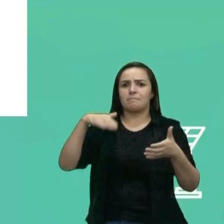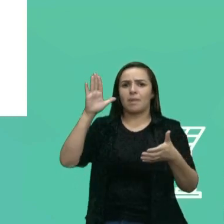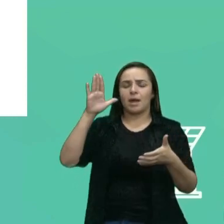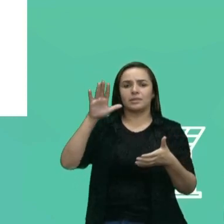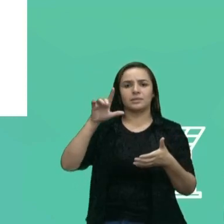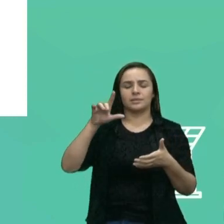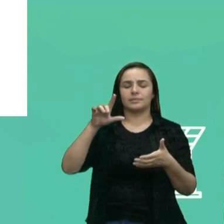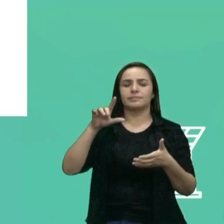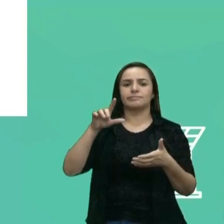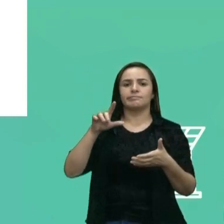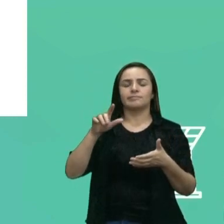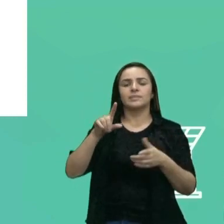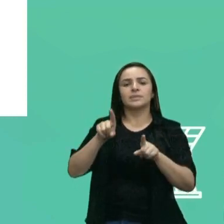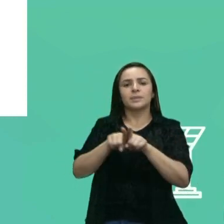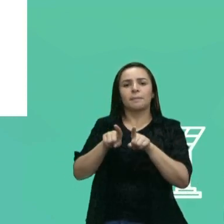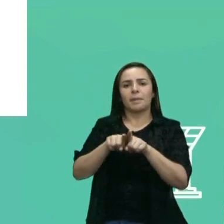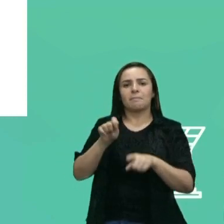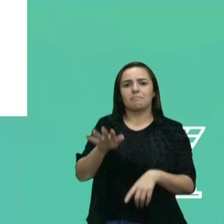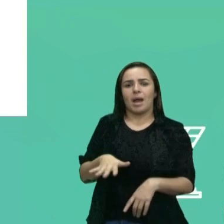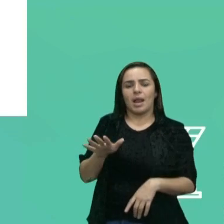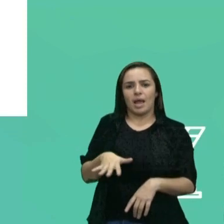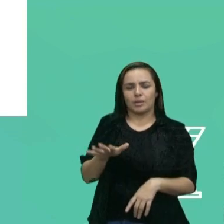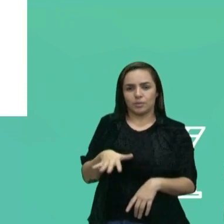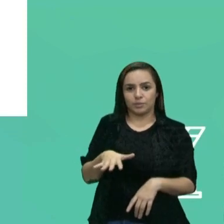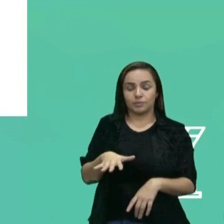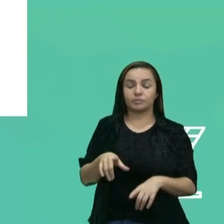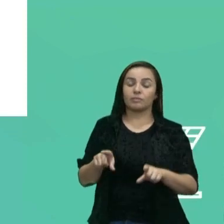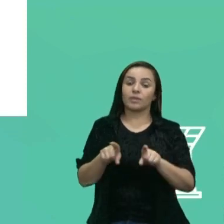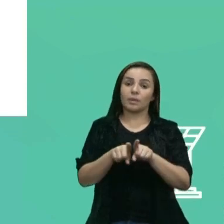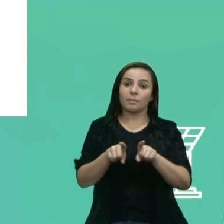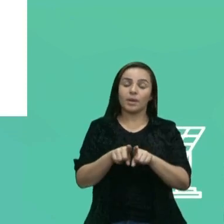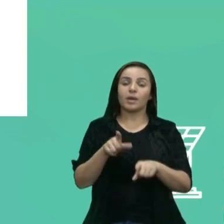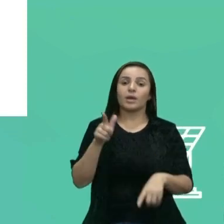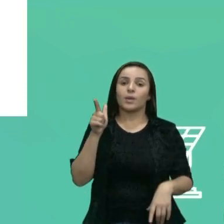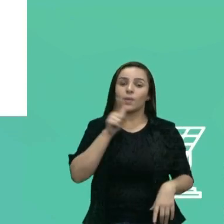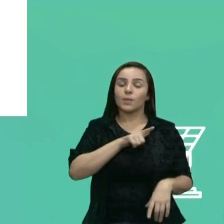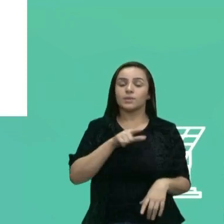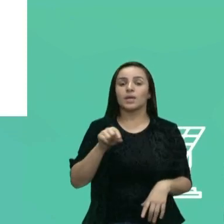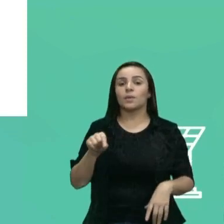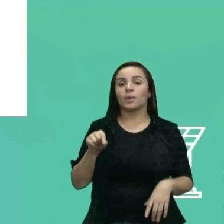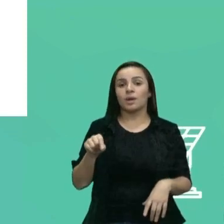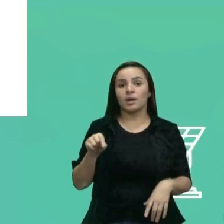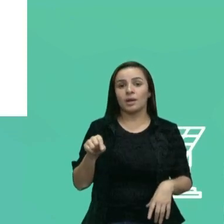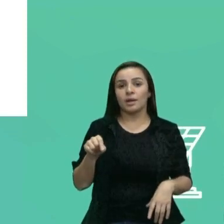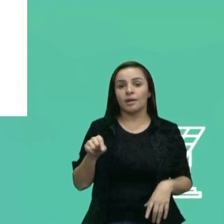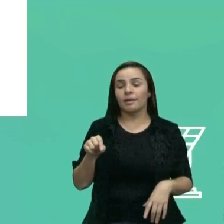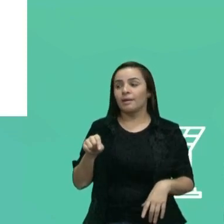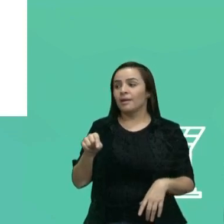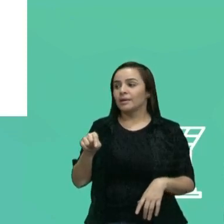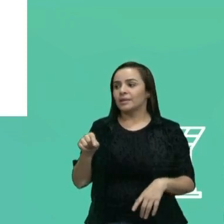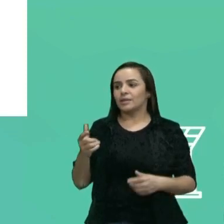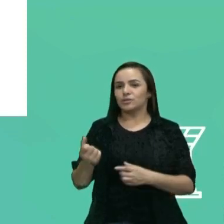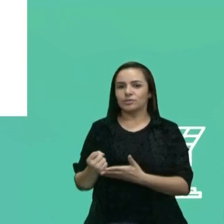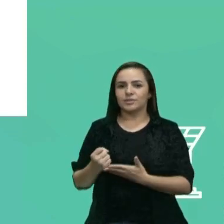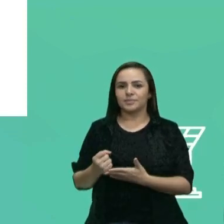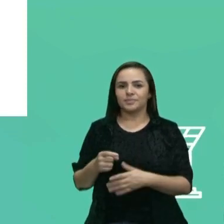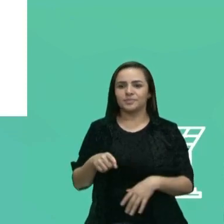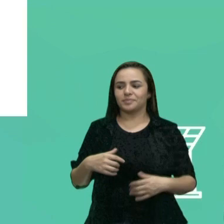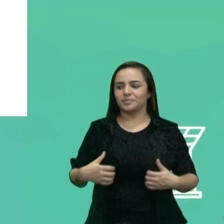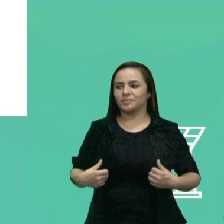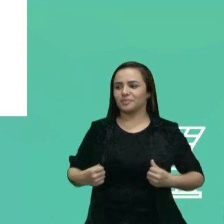custo é relativamente barato e tem uma alta capacidade teórica, ou seja, estequiométrica, de